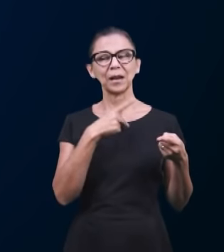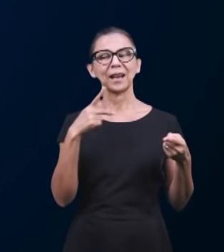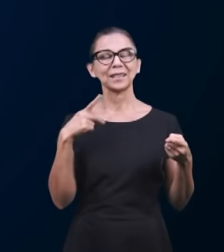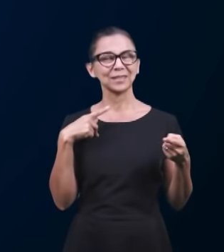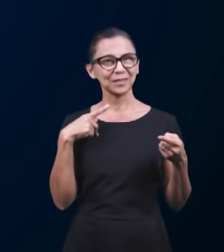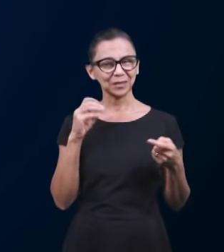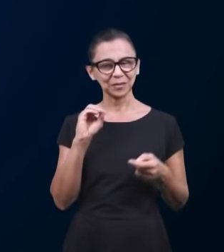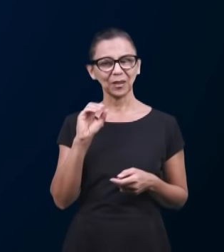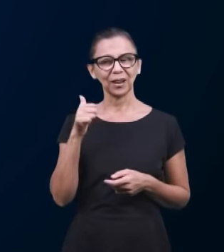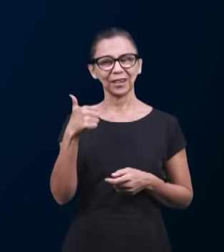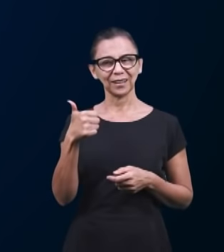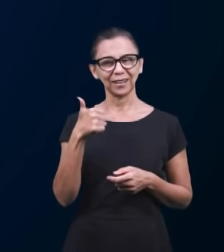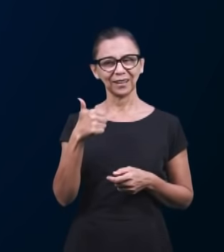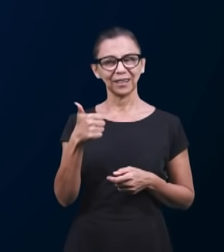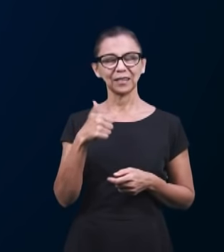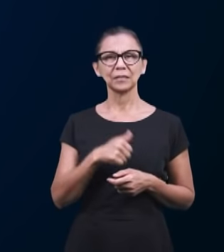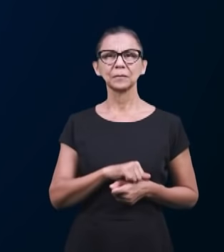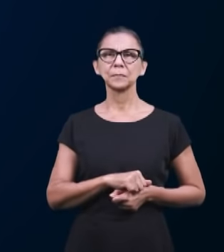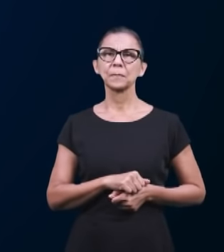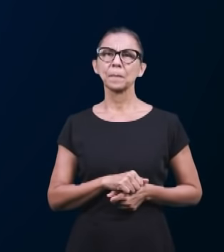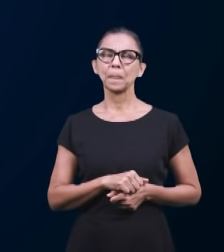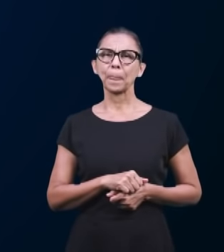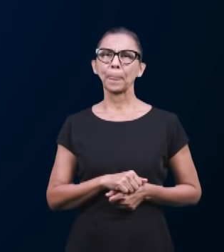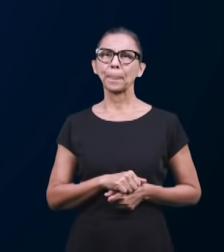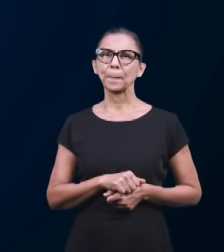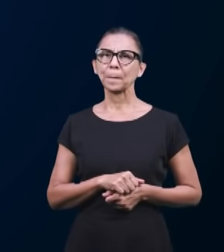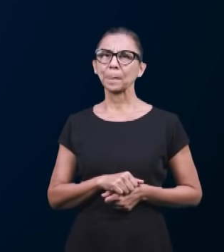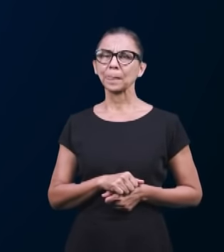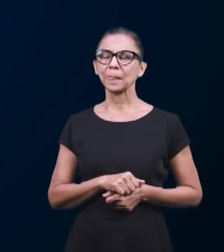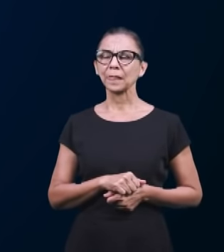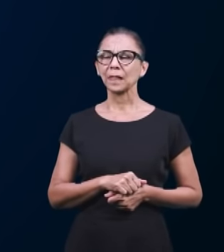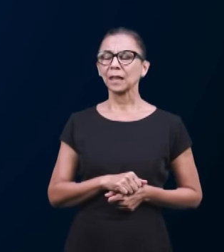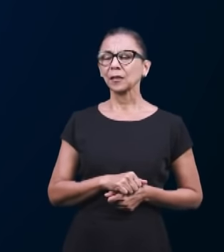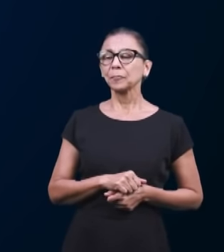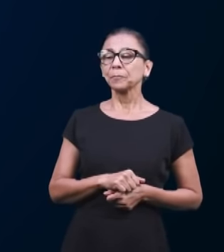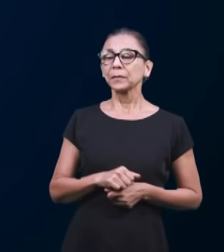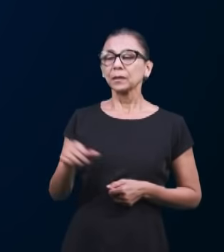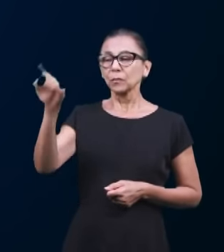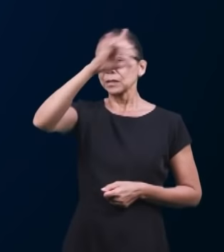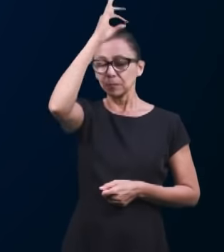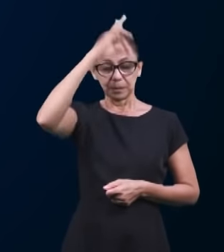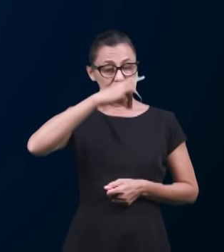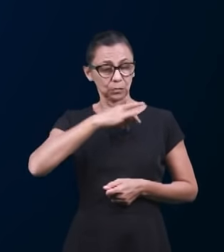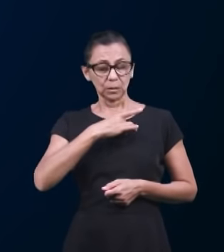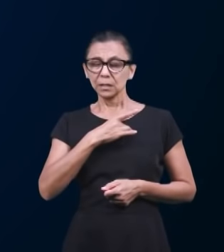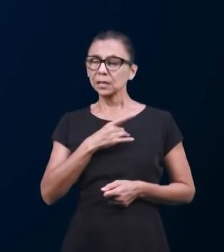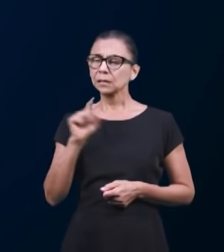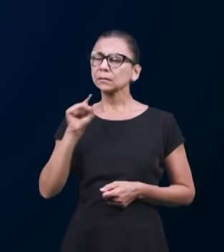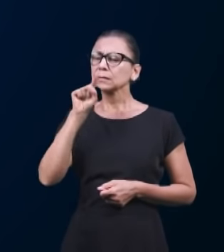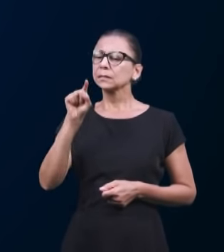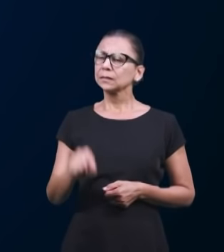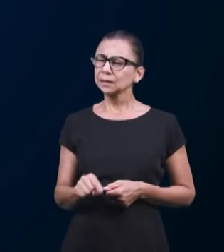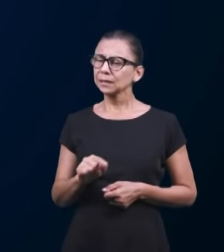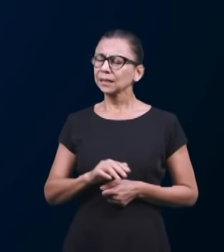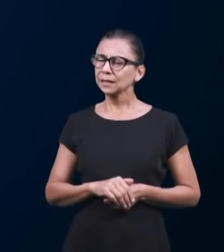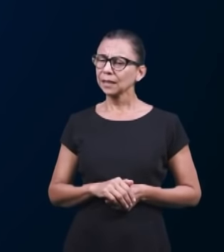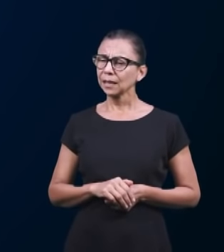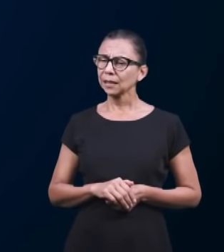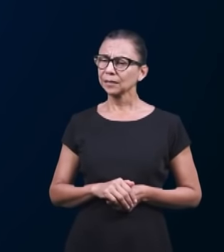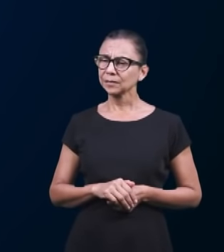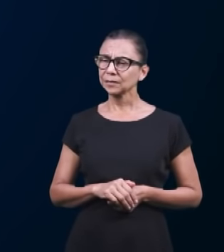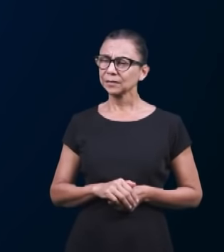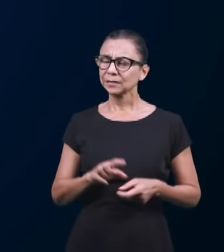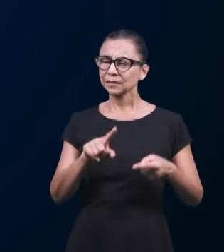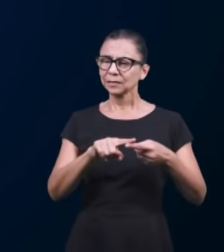bem, Patrícia. E no 2, quem batiza com o Espírito Santo? É o Jesus, o pastor ou a professora? Quem batiza com o